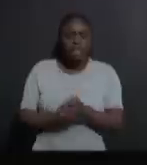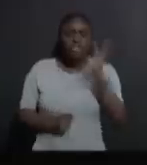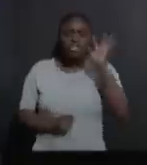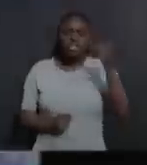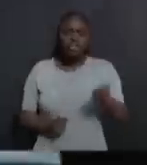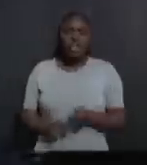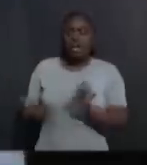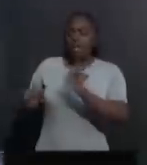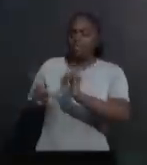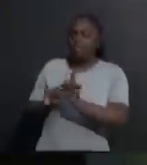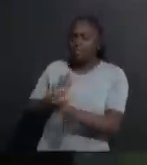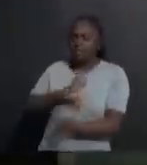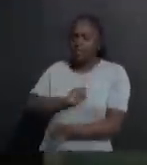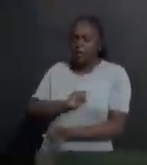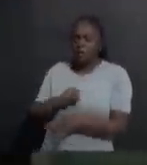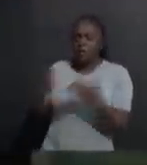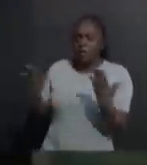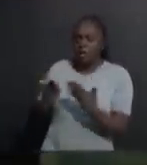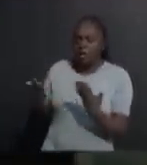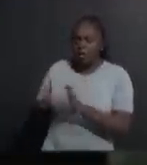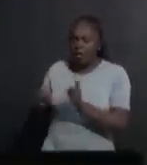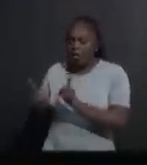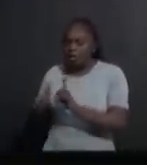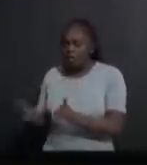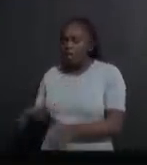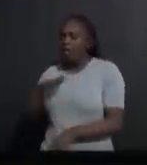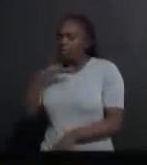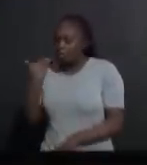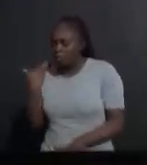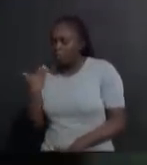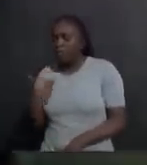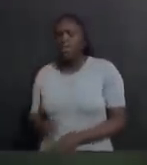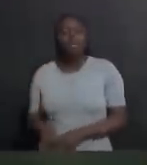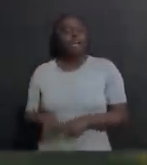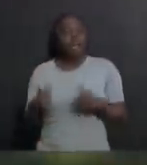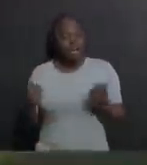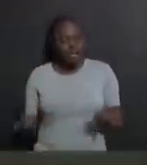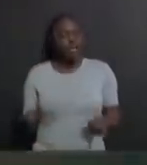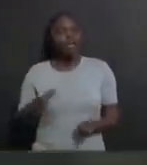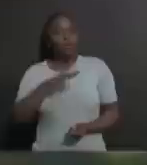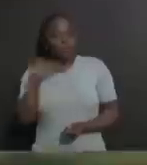assim, não, bem, que a gente podemos morrer. Vamos morrer feliz aqui, rápido.